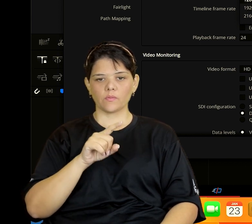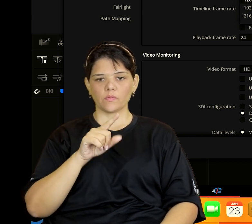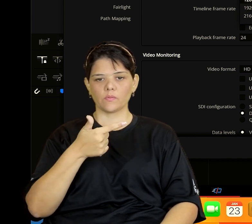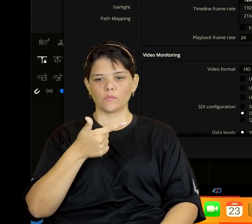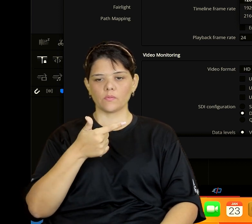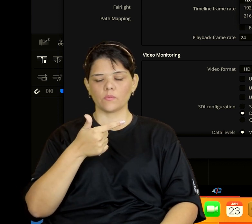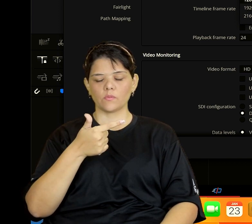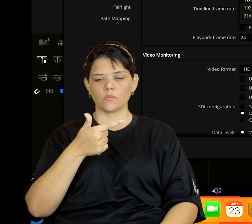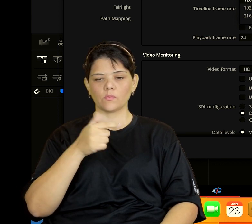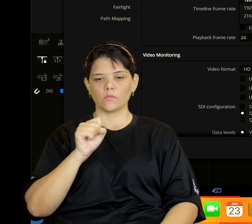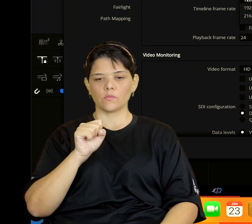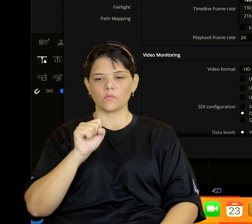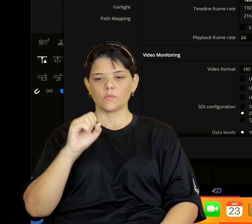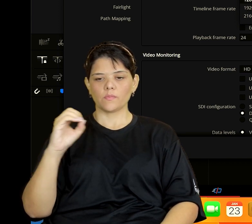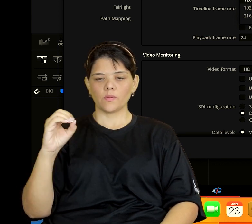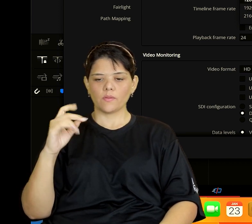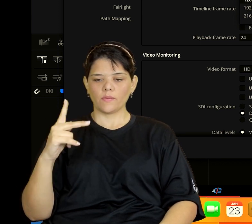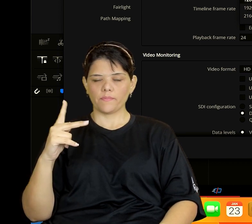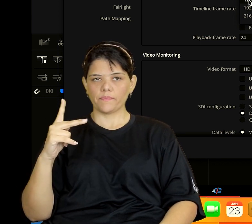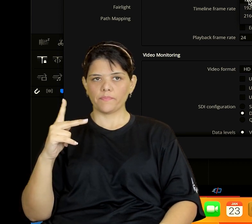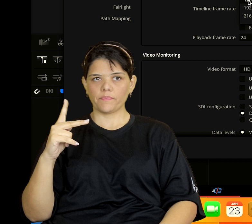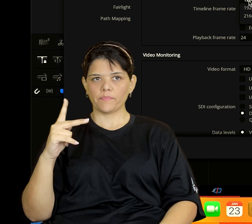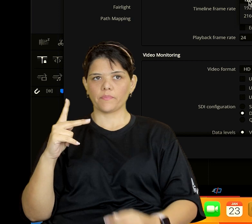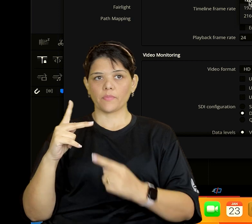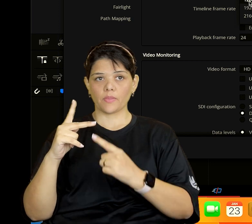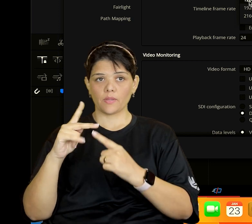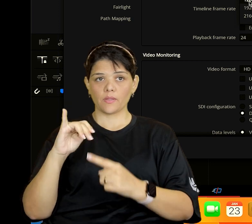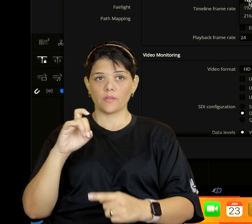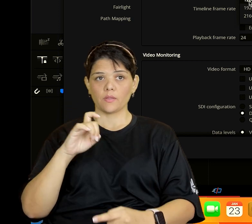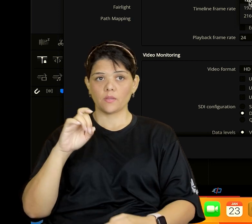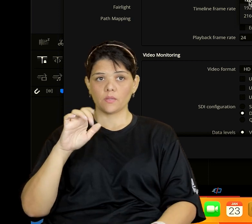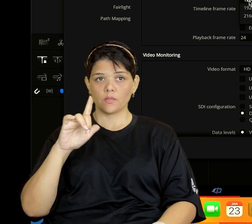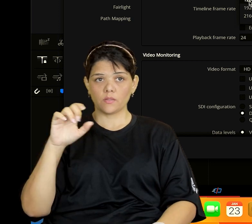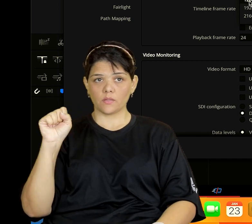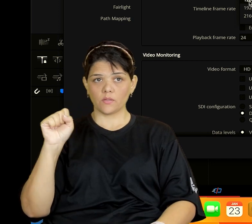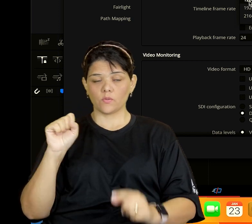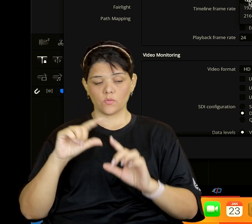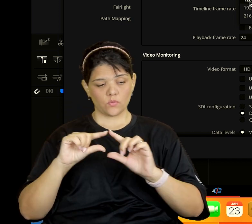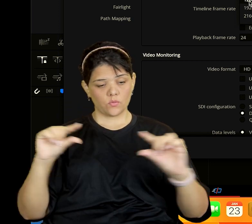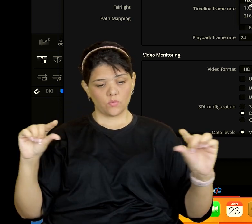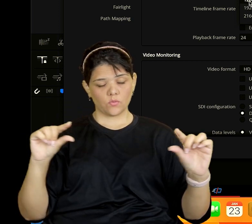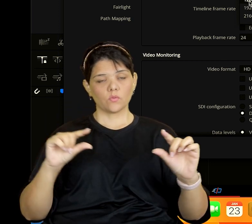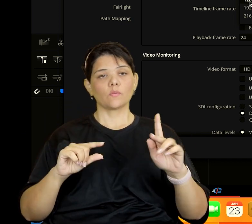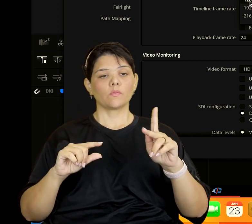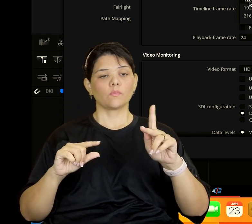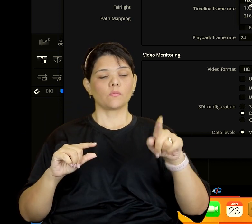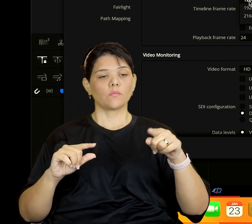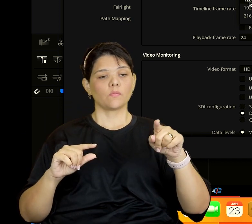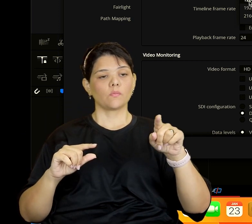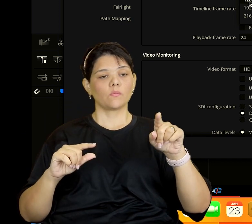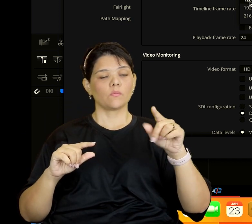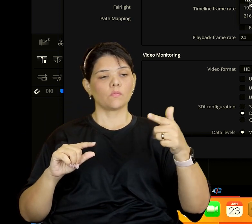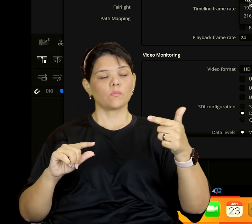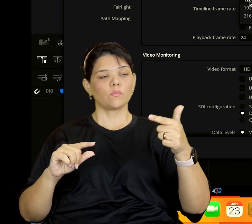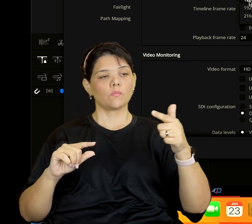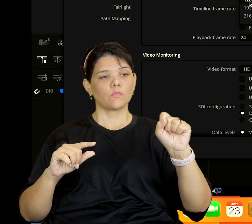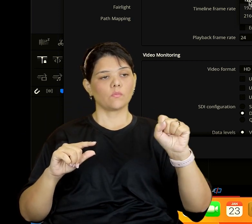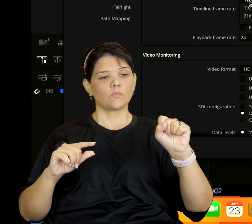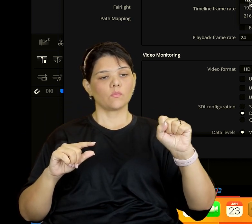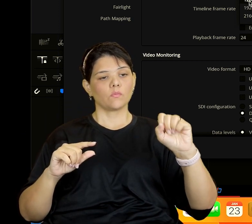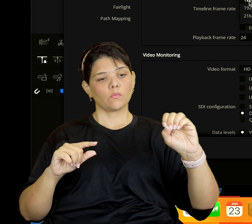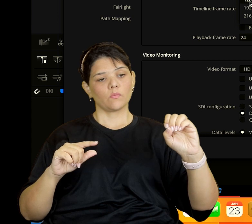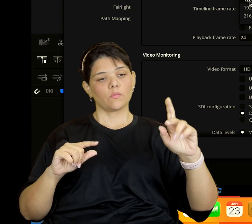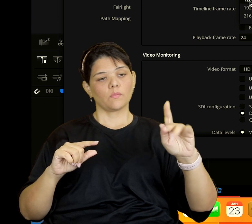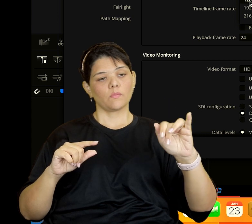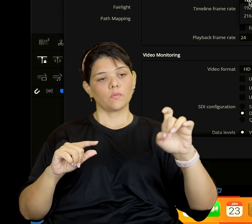1280p por 1080p. O que é isso? 1280 pixels de largura, 1080 pixels de altura. Tranquilo?